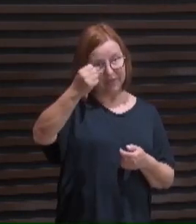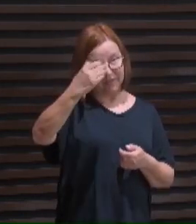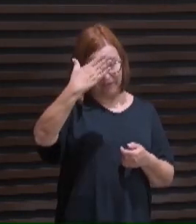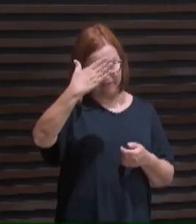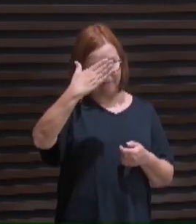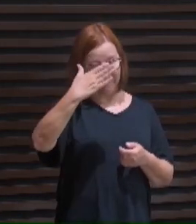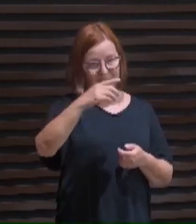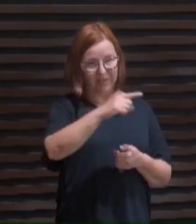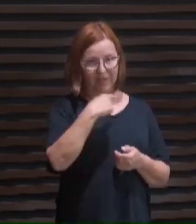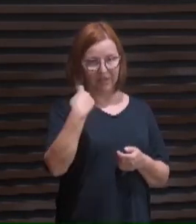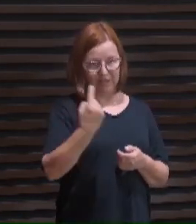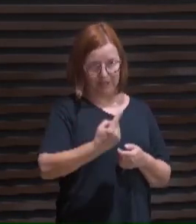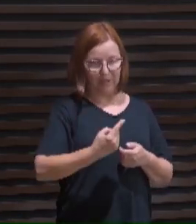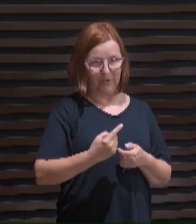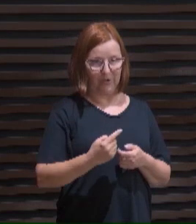sensatez.